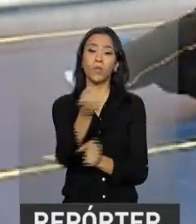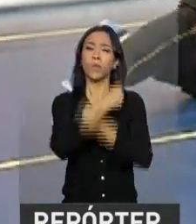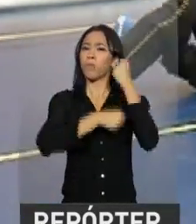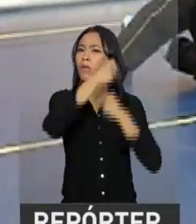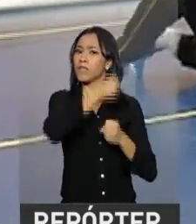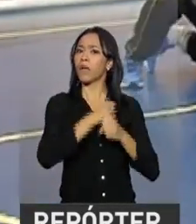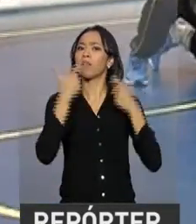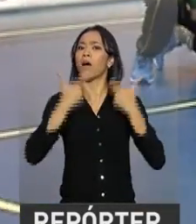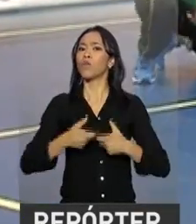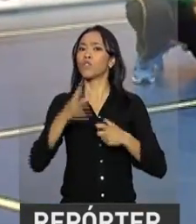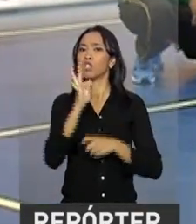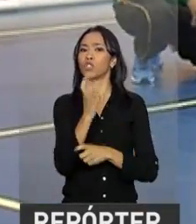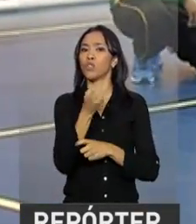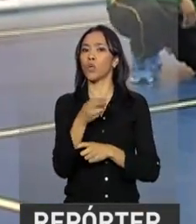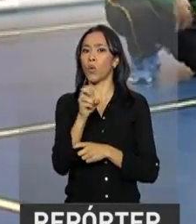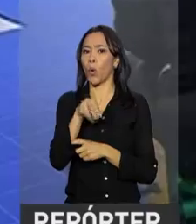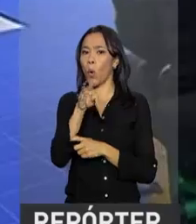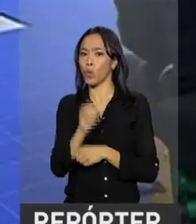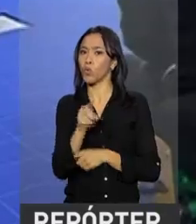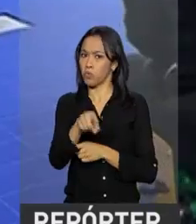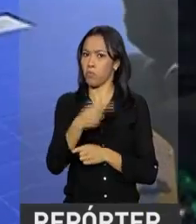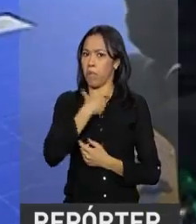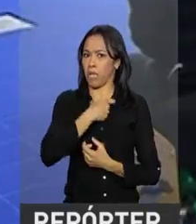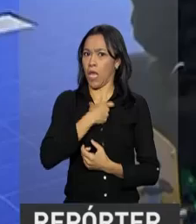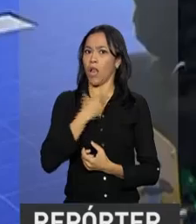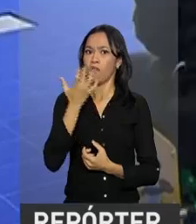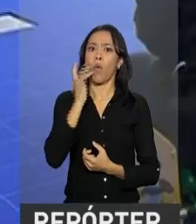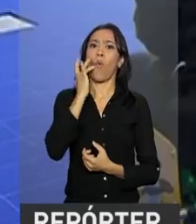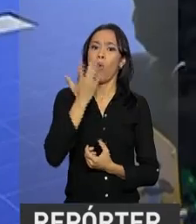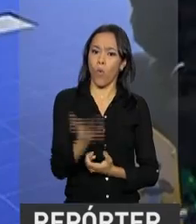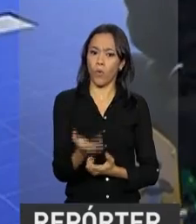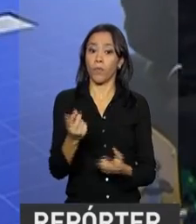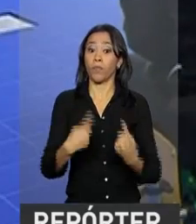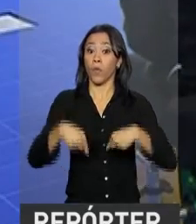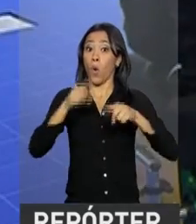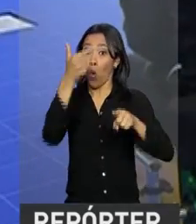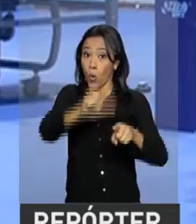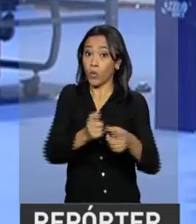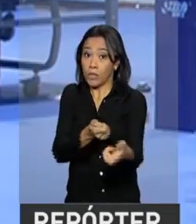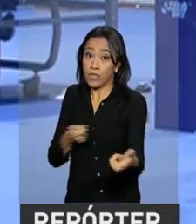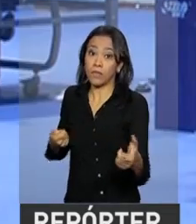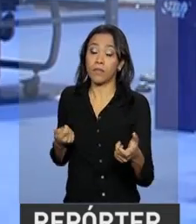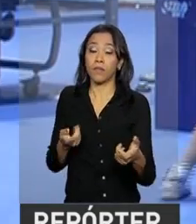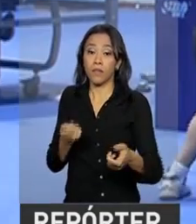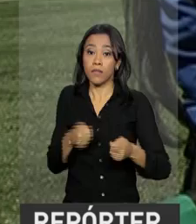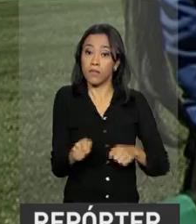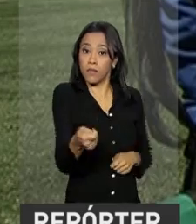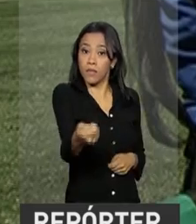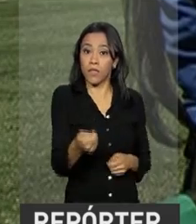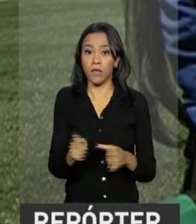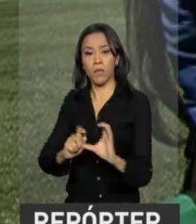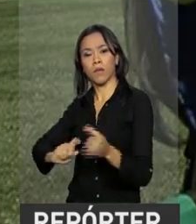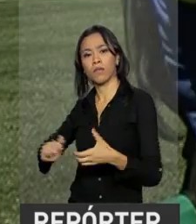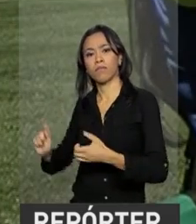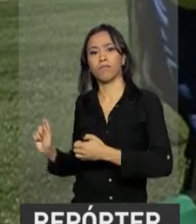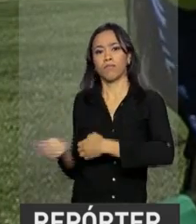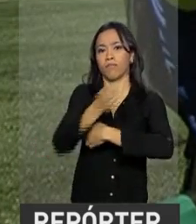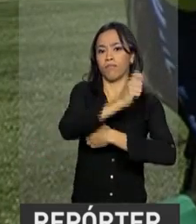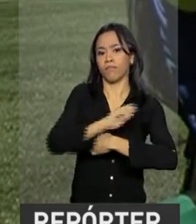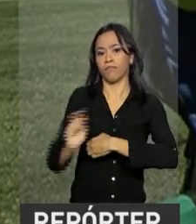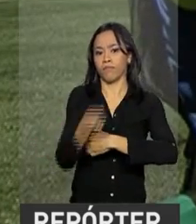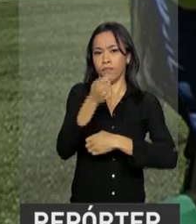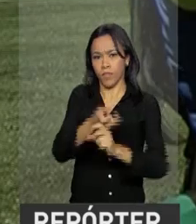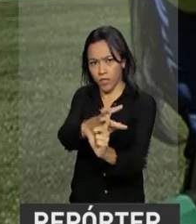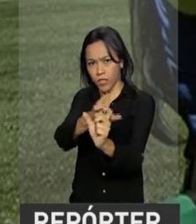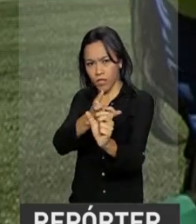em Toronto a medalha foi de ouro os atletas da esgrima em cadeira de rodas tênis de mesa e tiro com arco estão em